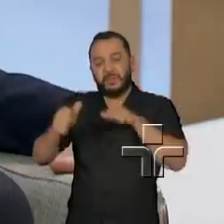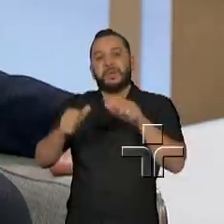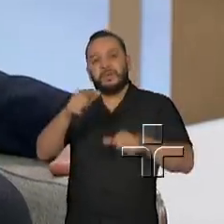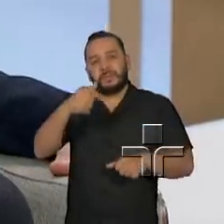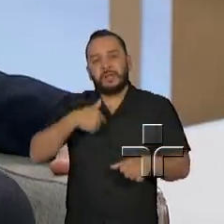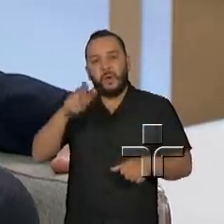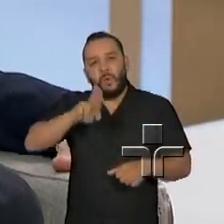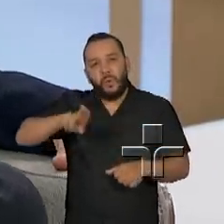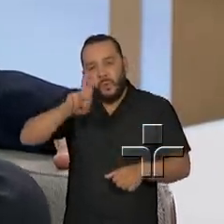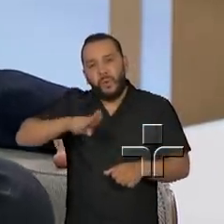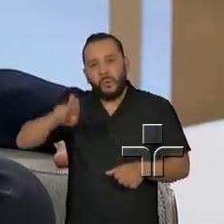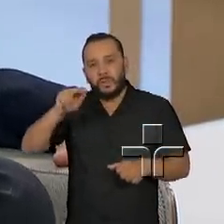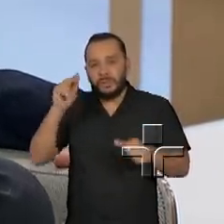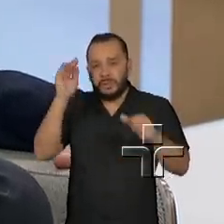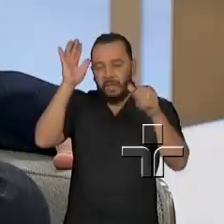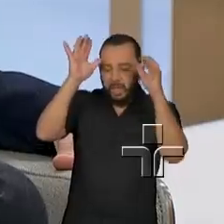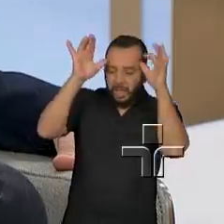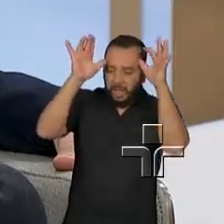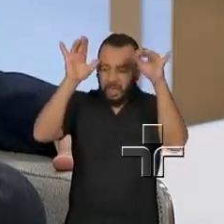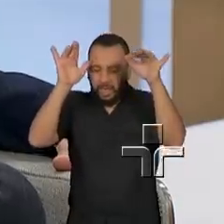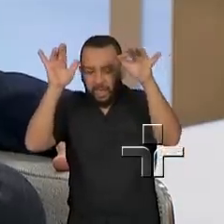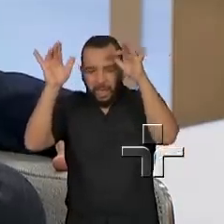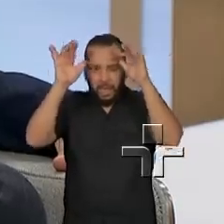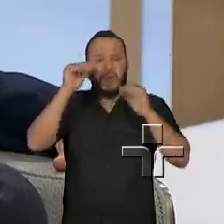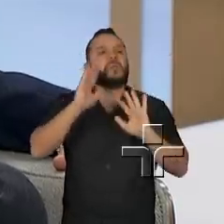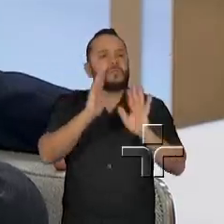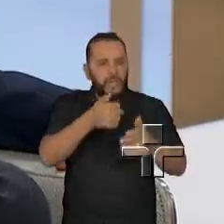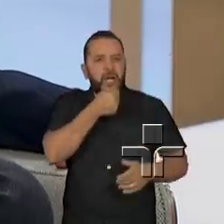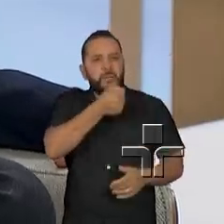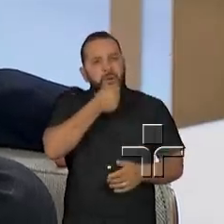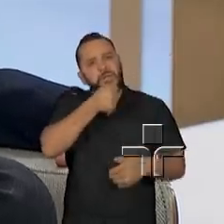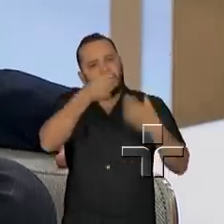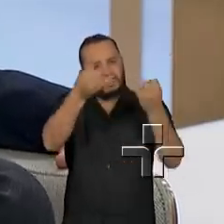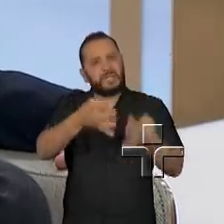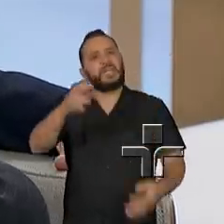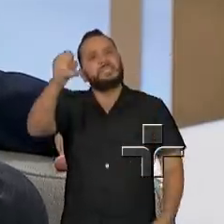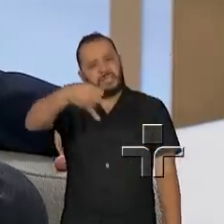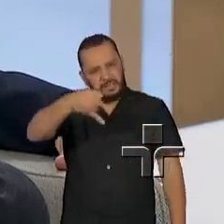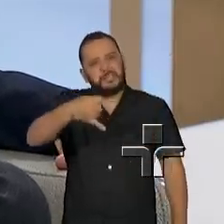isso na imprensa, inclusive. Para a gente entender melhor aqui. Né, sim.